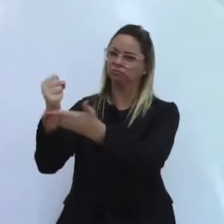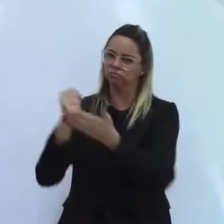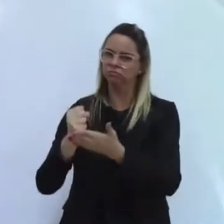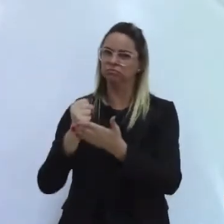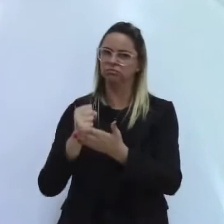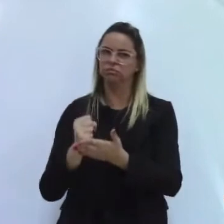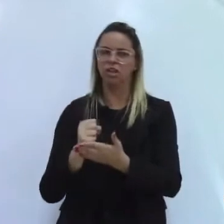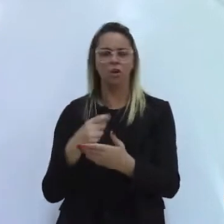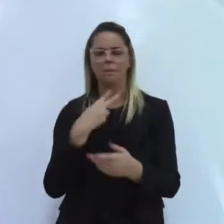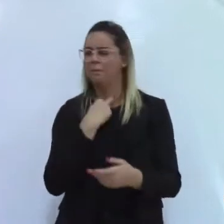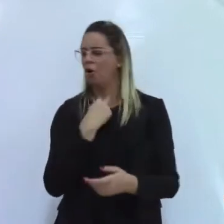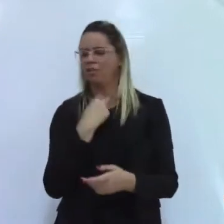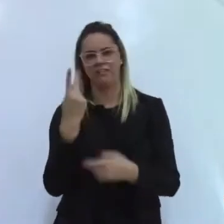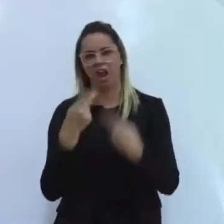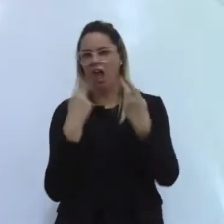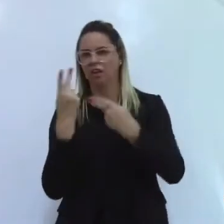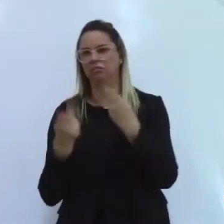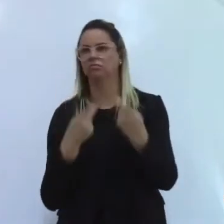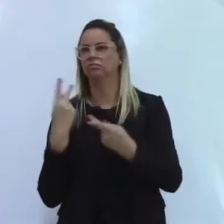Se escuta.